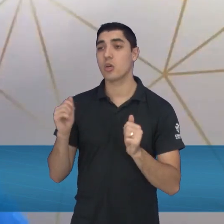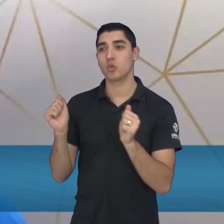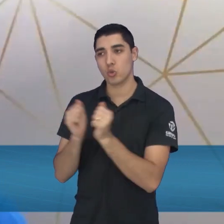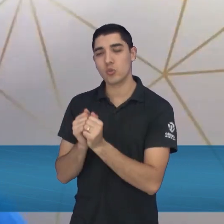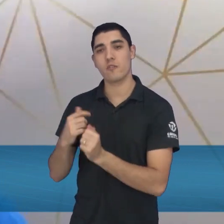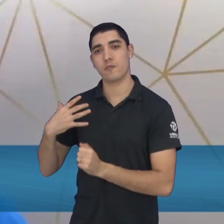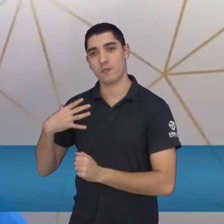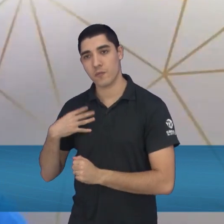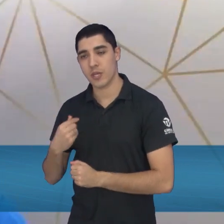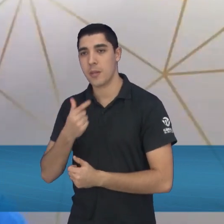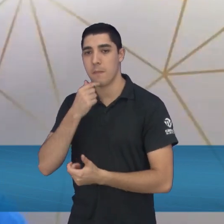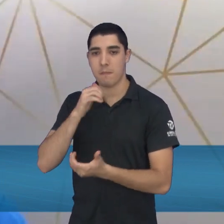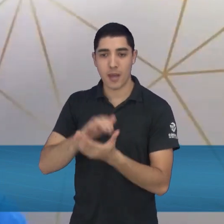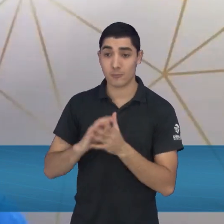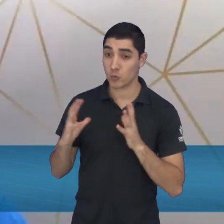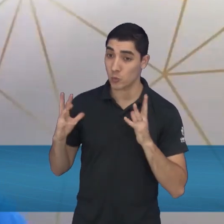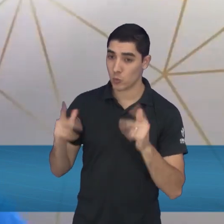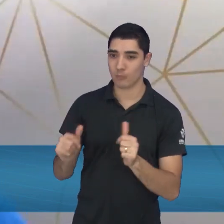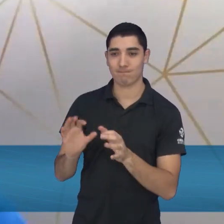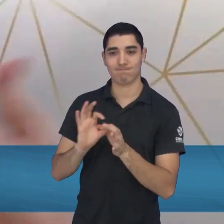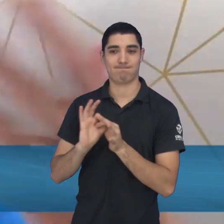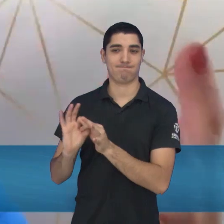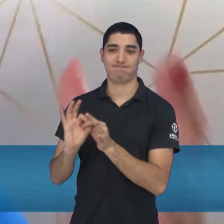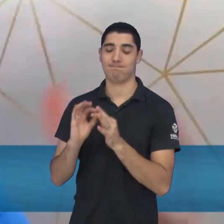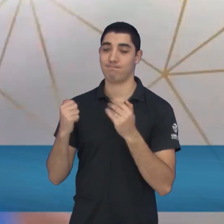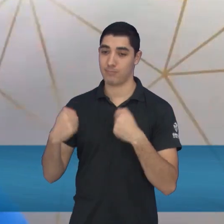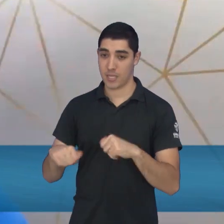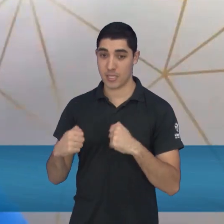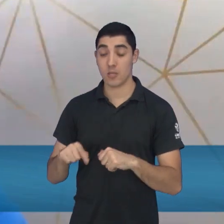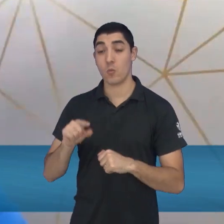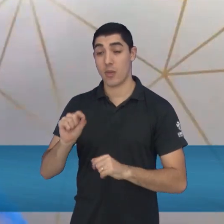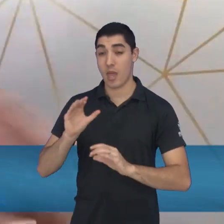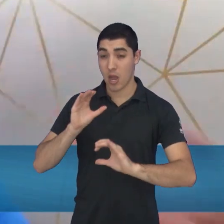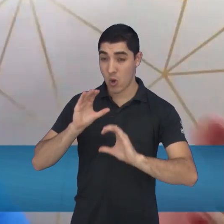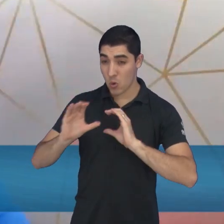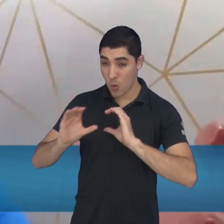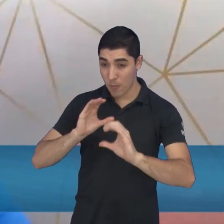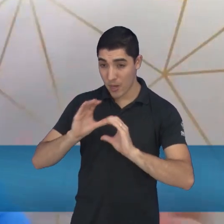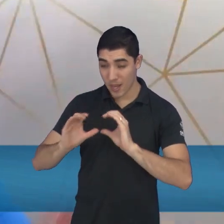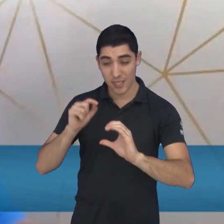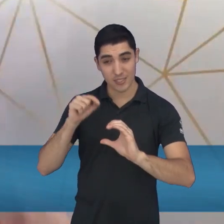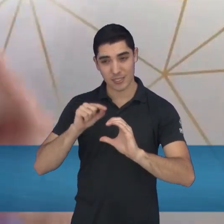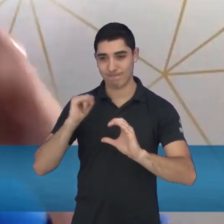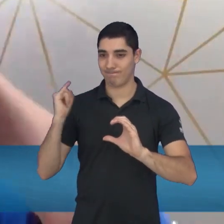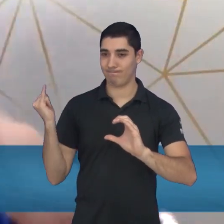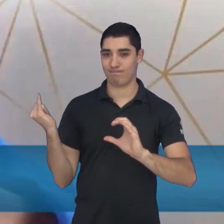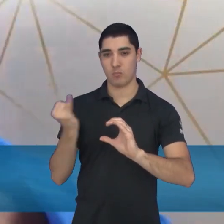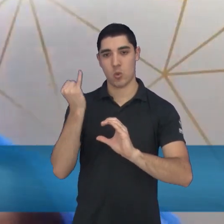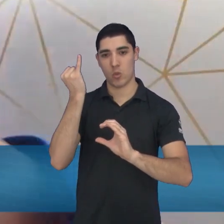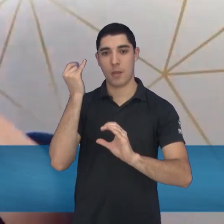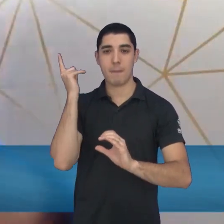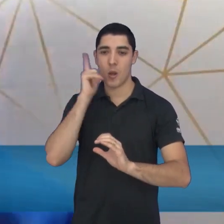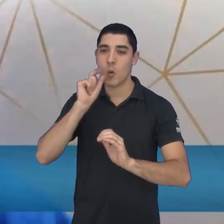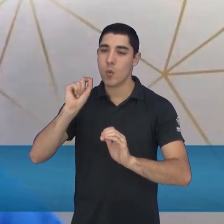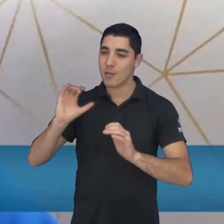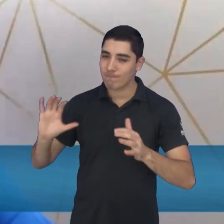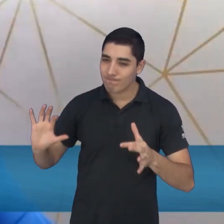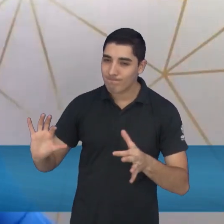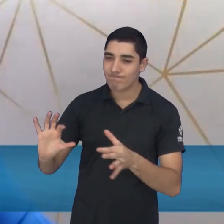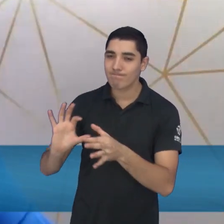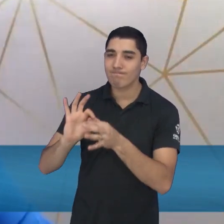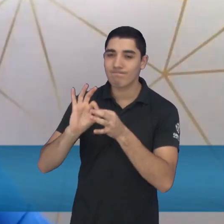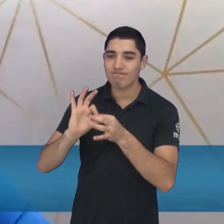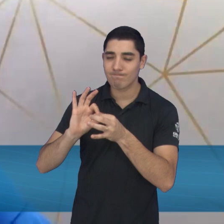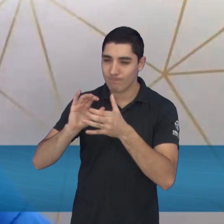filhos. Só eu preciso finalizar. E a comunicação é uma ferramenta maravilhosa para criar esses elos,